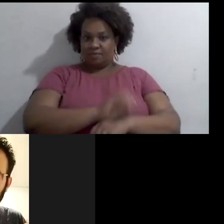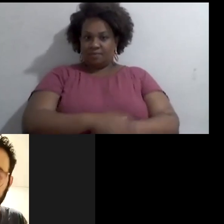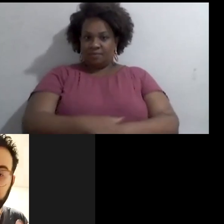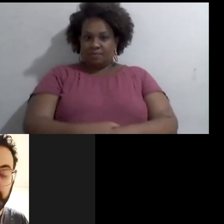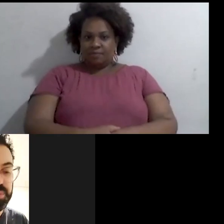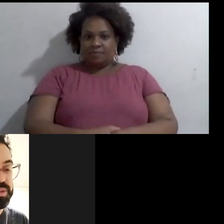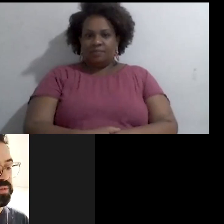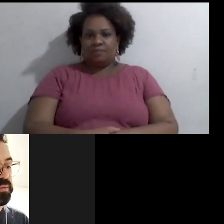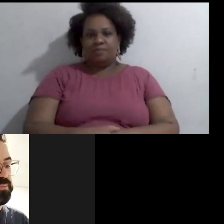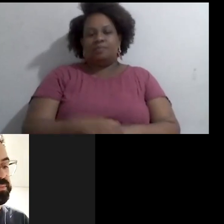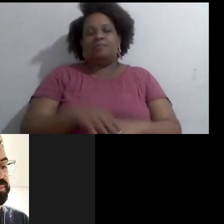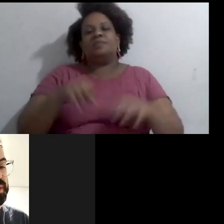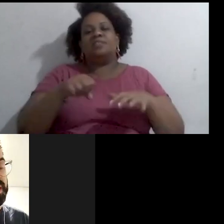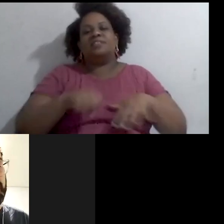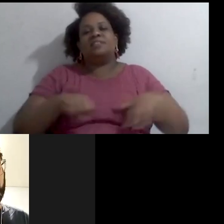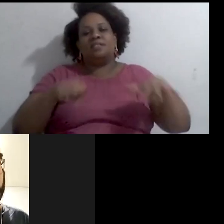microterritório sertão produtivo.